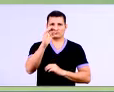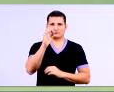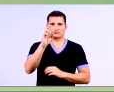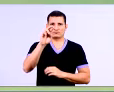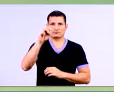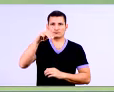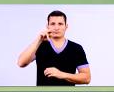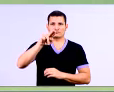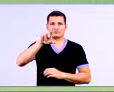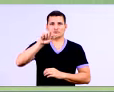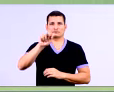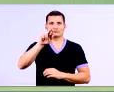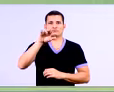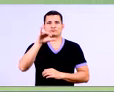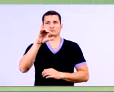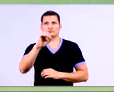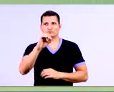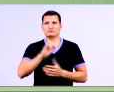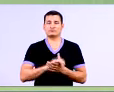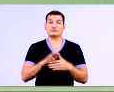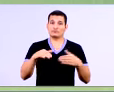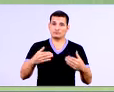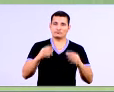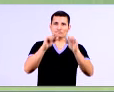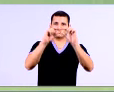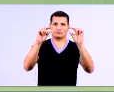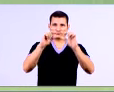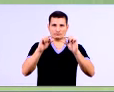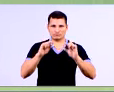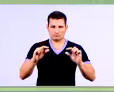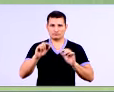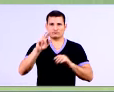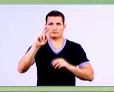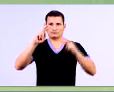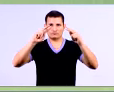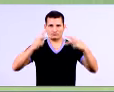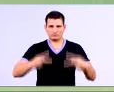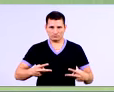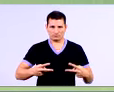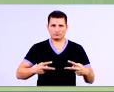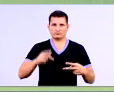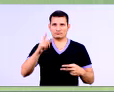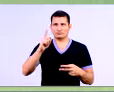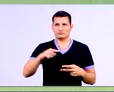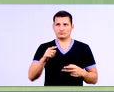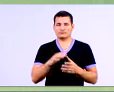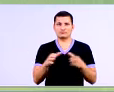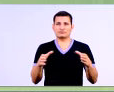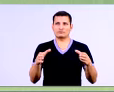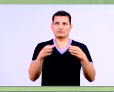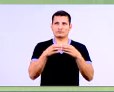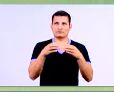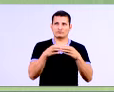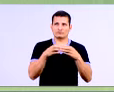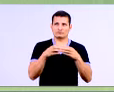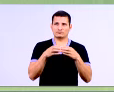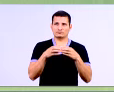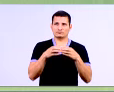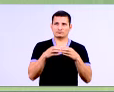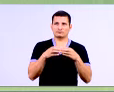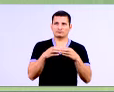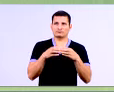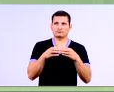Vamos ao quadro. O formulário HTML é um agrupador